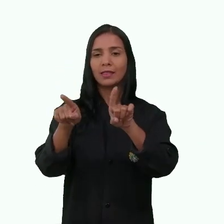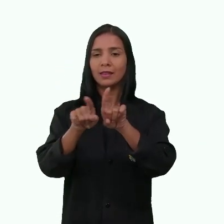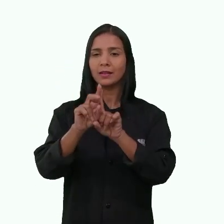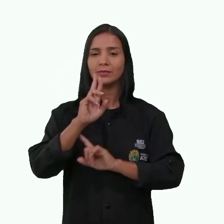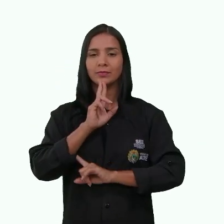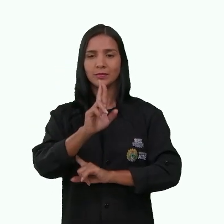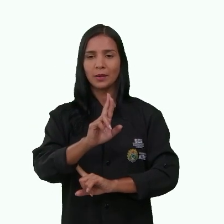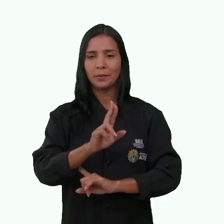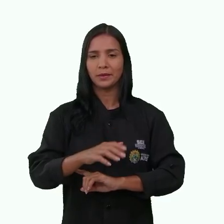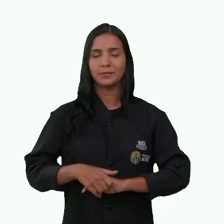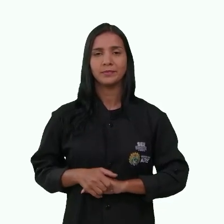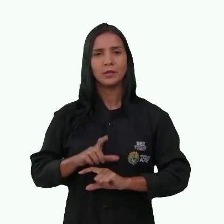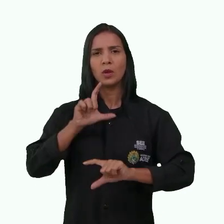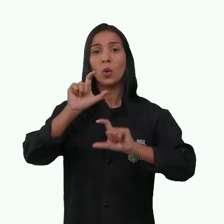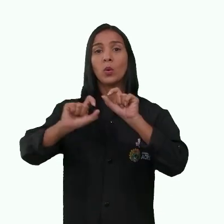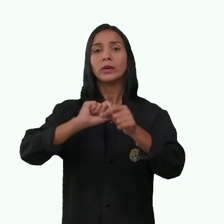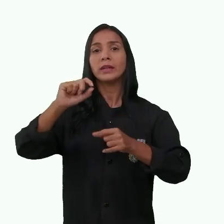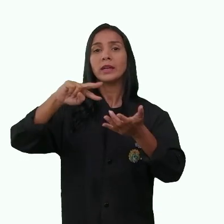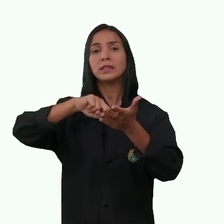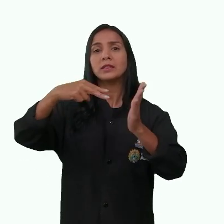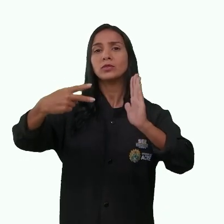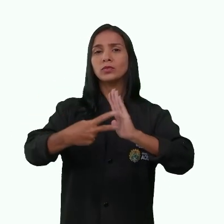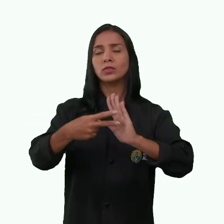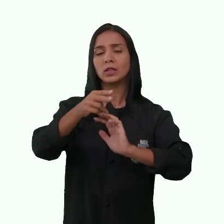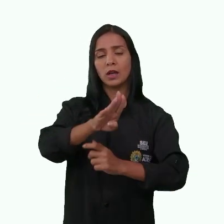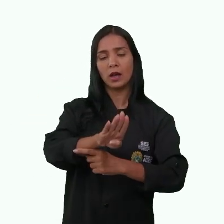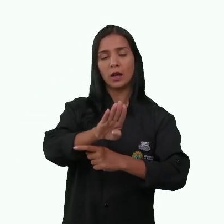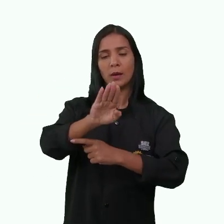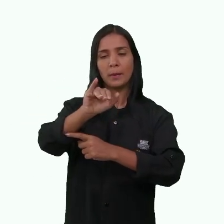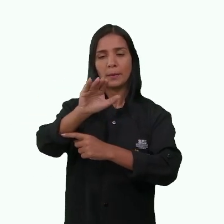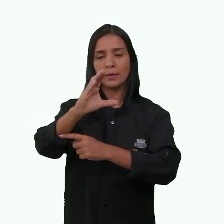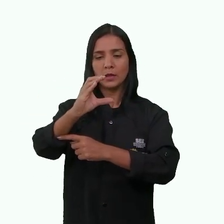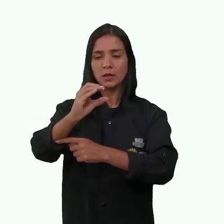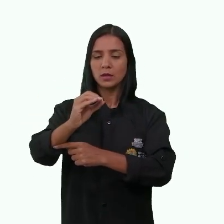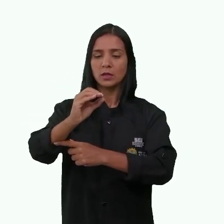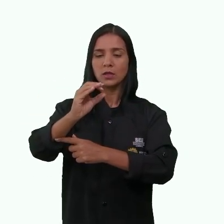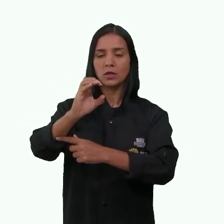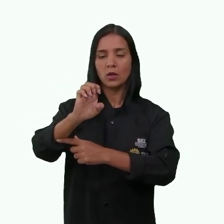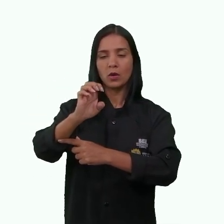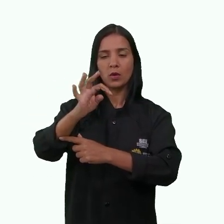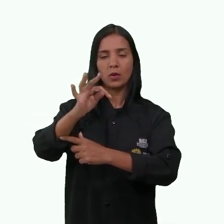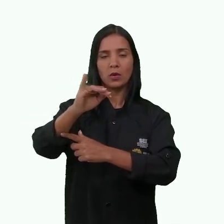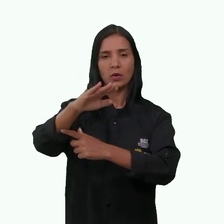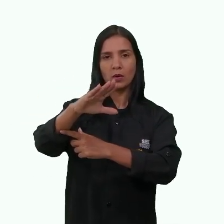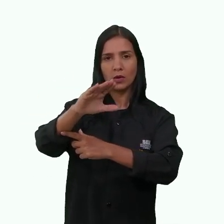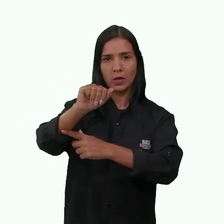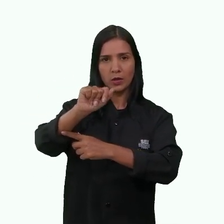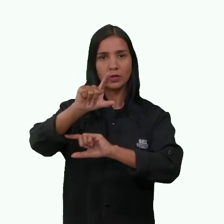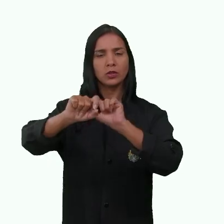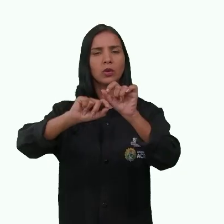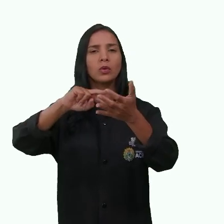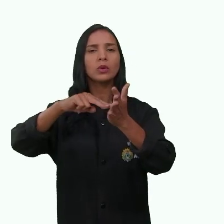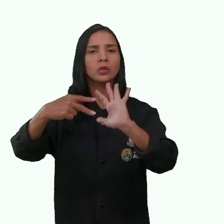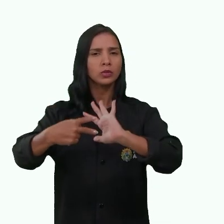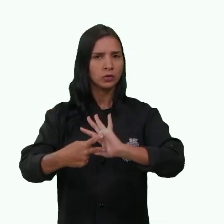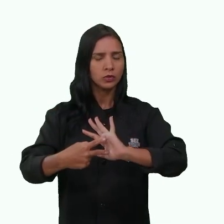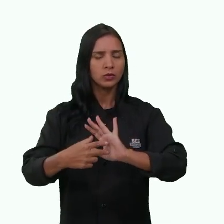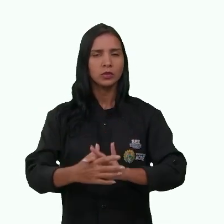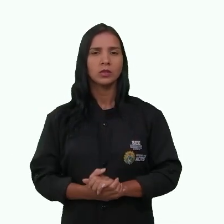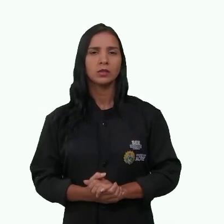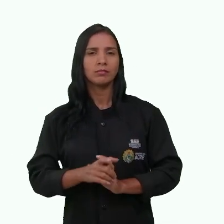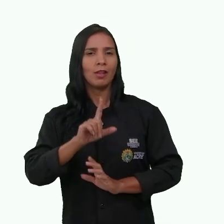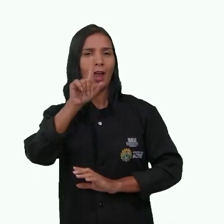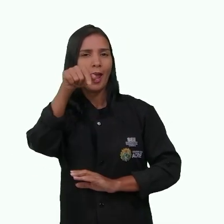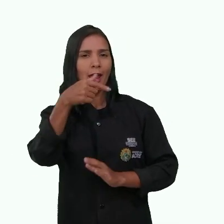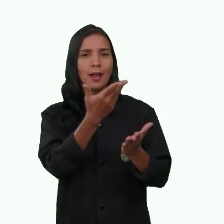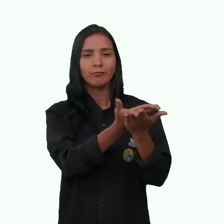é bioética? No primeiro marcador, nós temos o seguinte: bioética, estudo